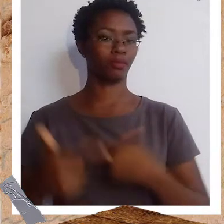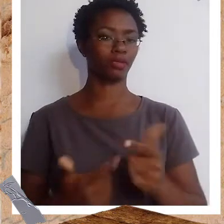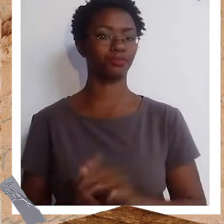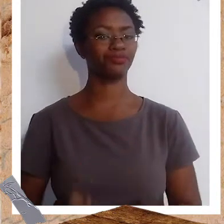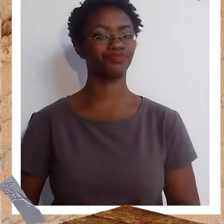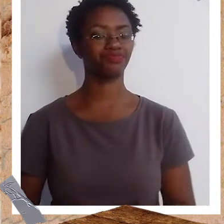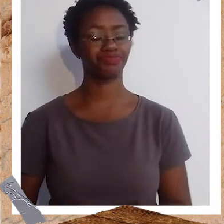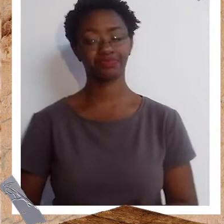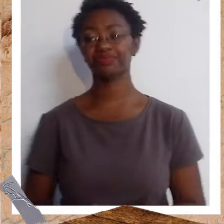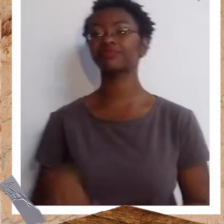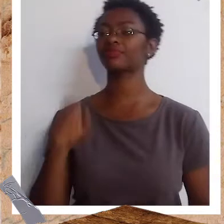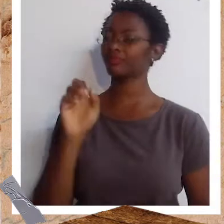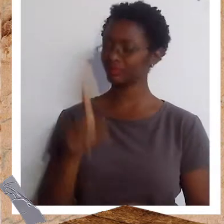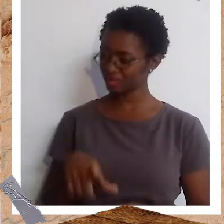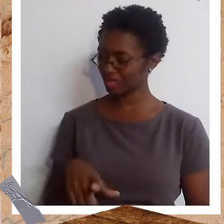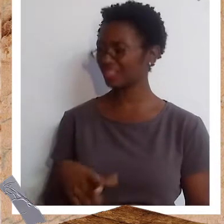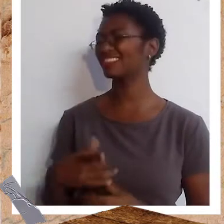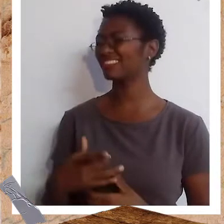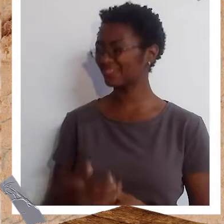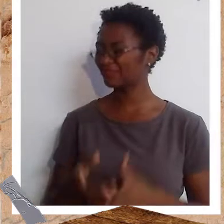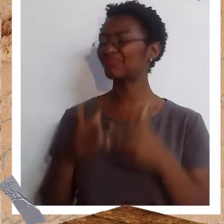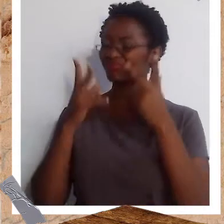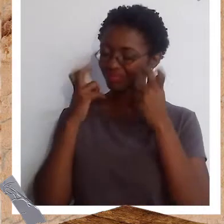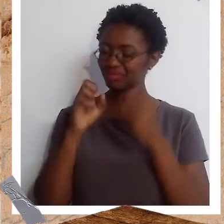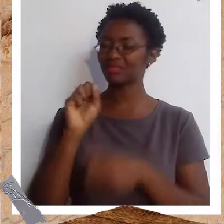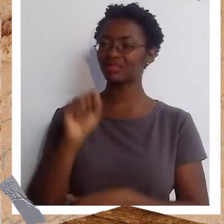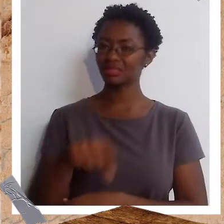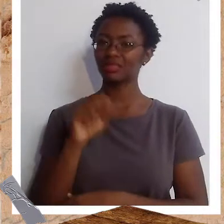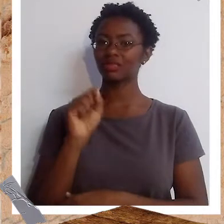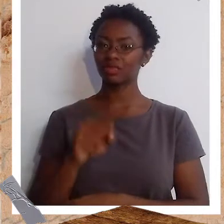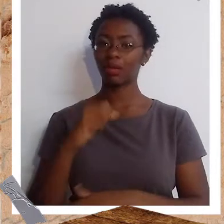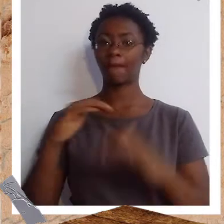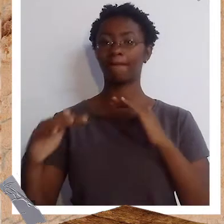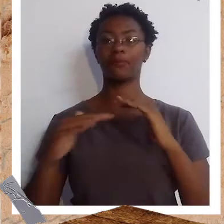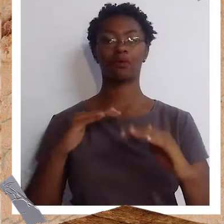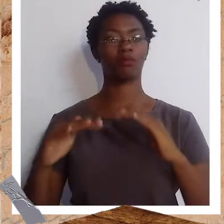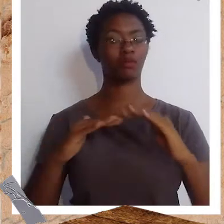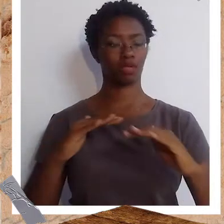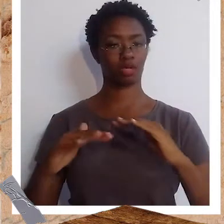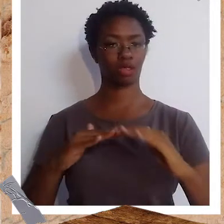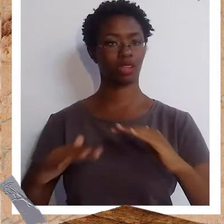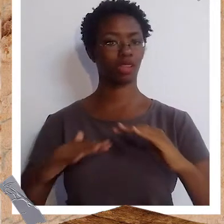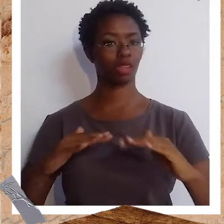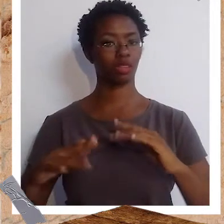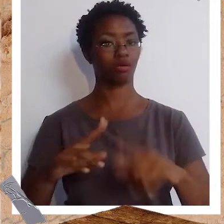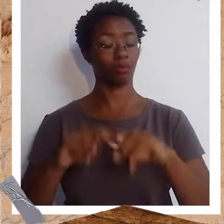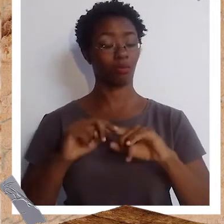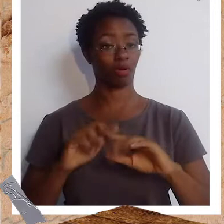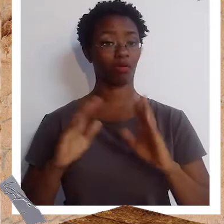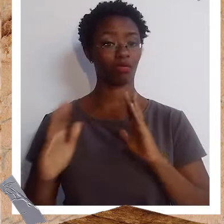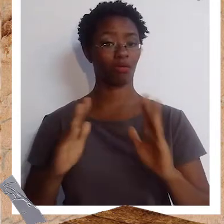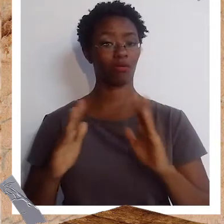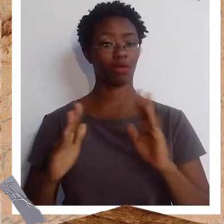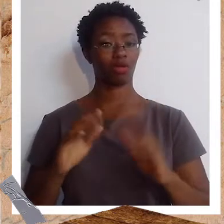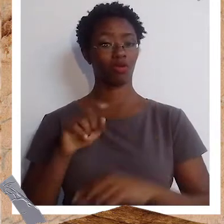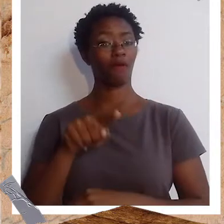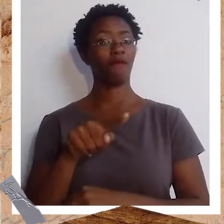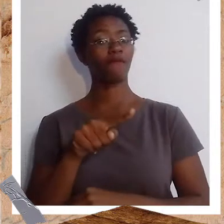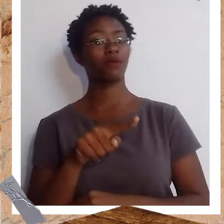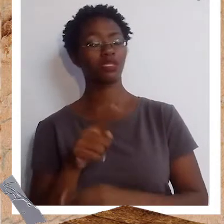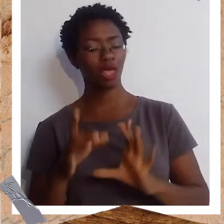Isso é muito flagrante na ideia da mobilidade, né? Porque no momento em que você